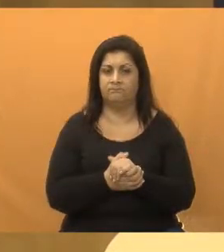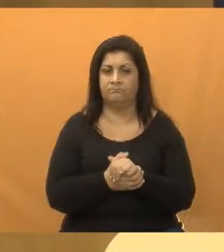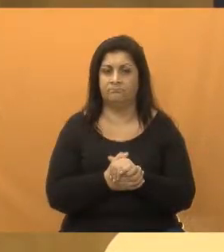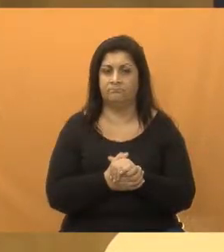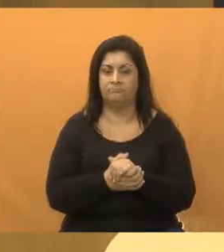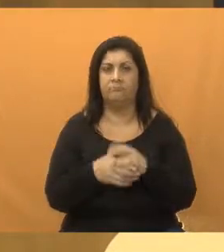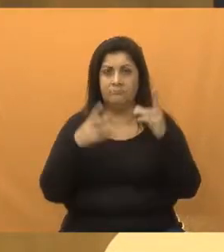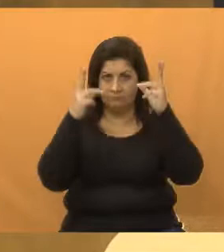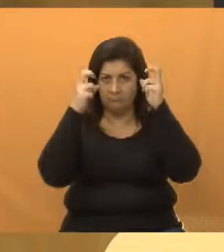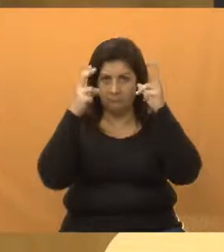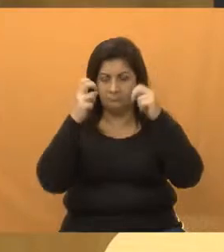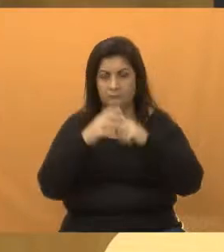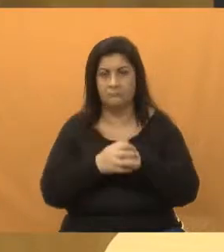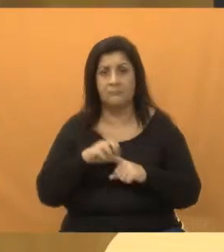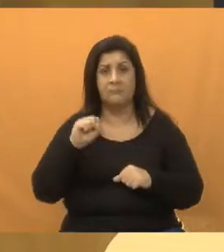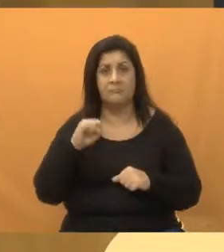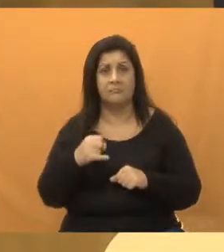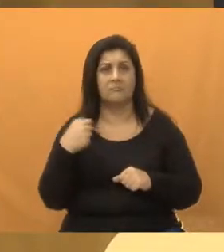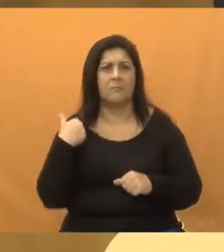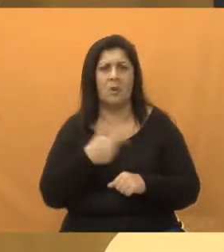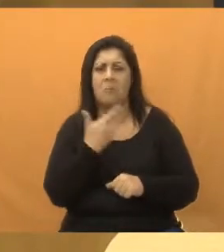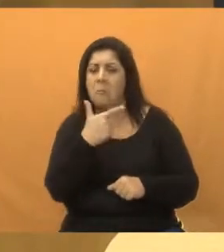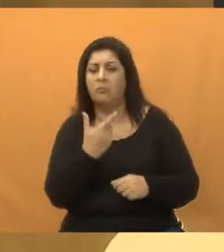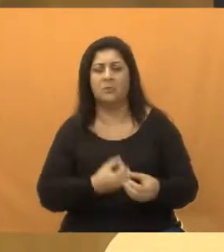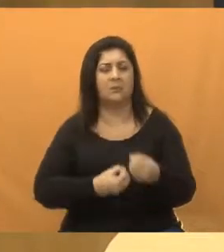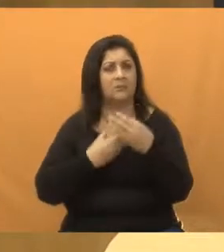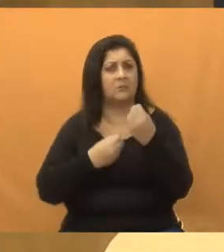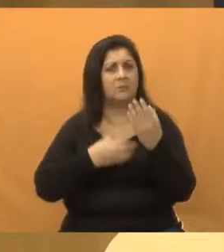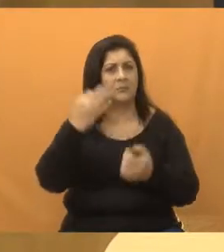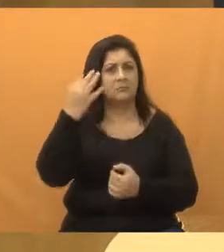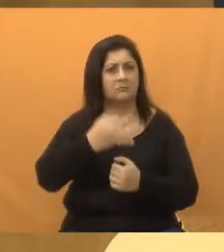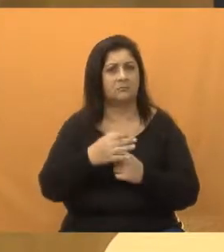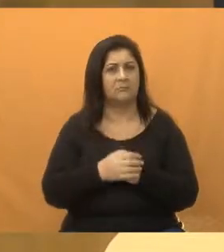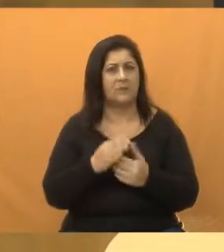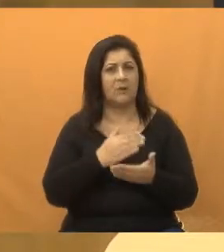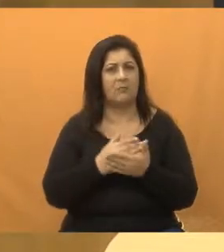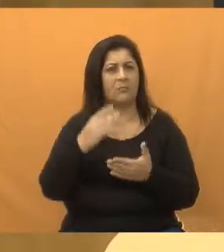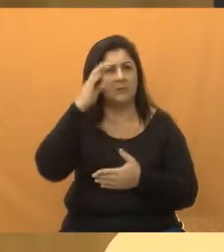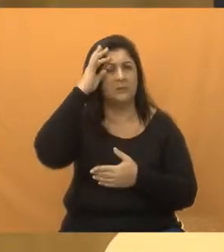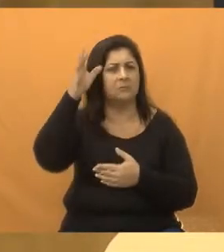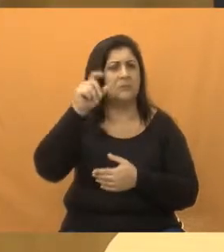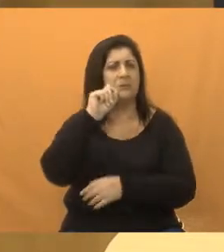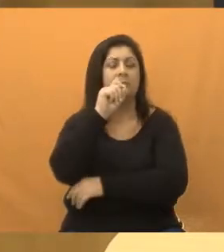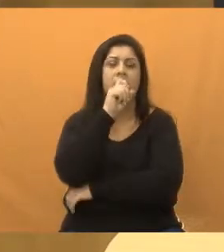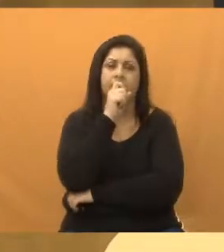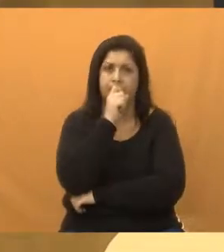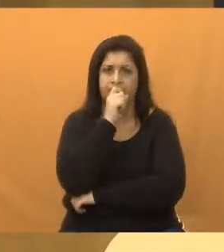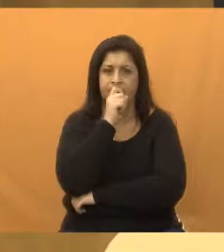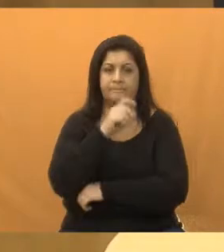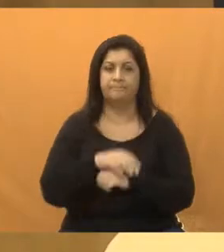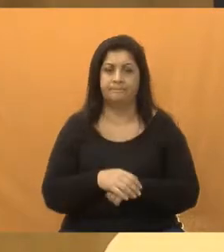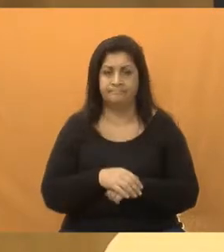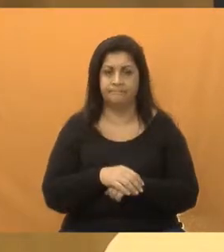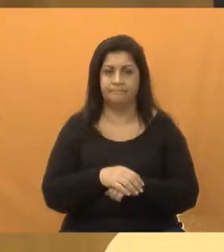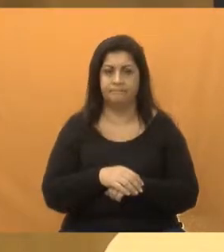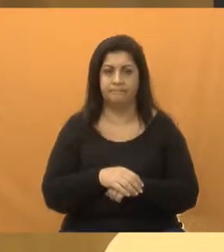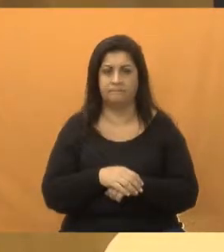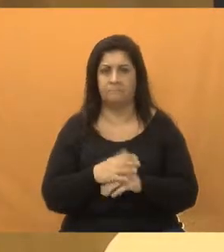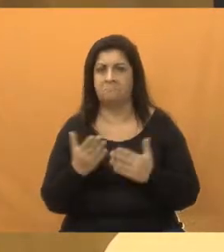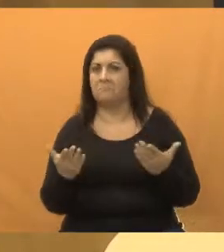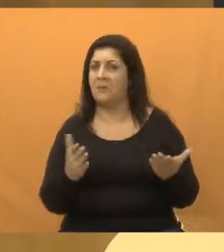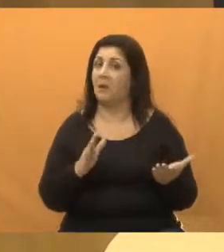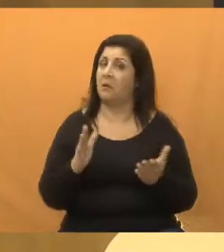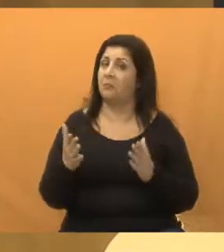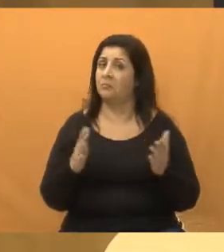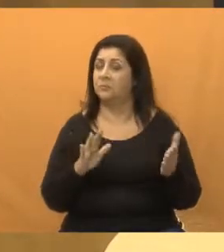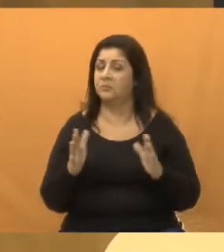Então perceba o seguinte, se a gente não tem esses números, eu começo a imaginar o quê? Que estão aí, sei